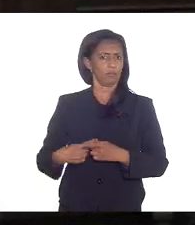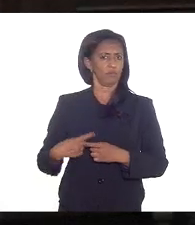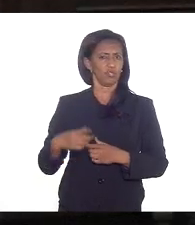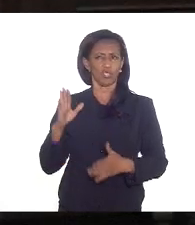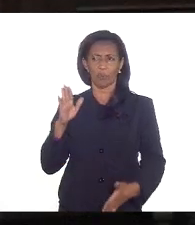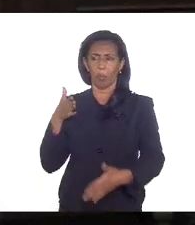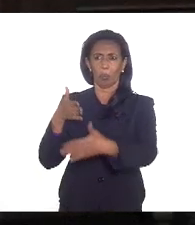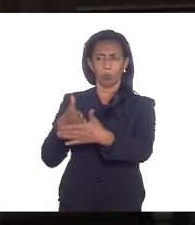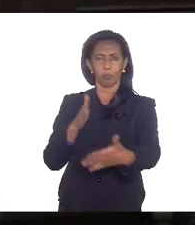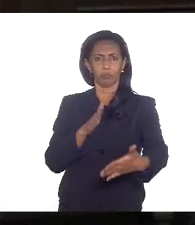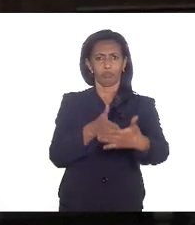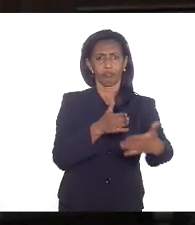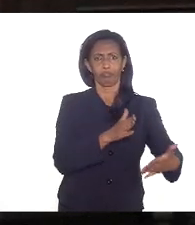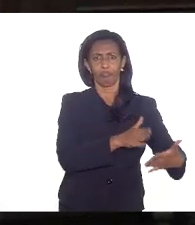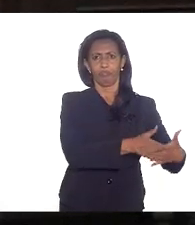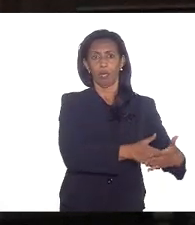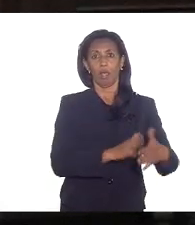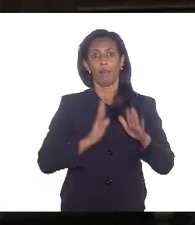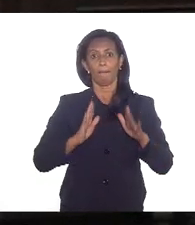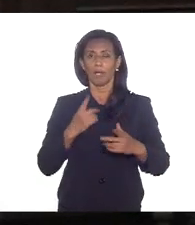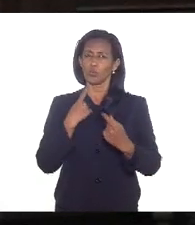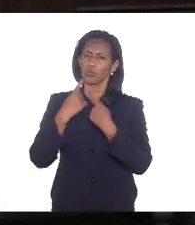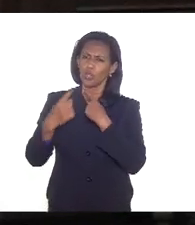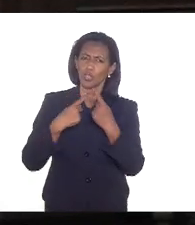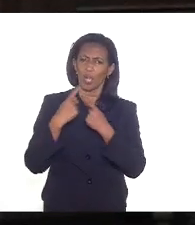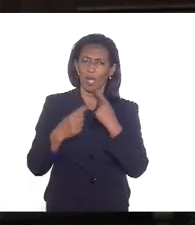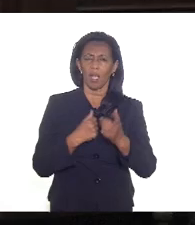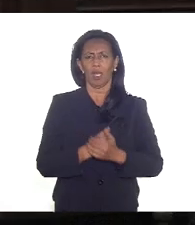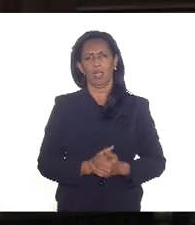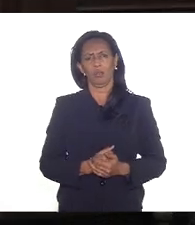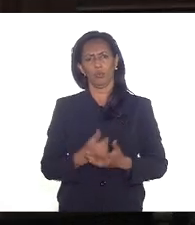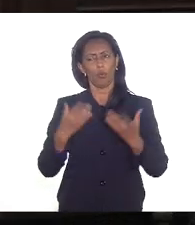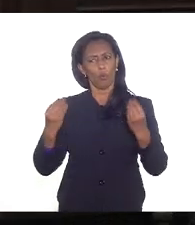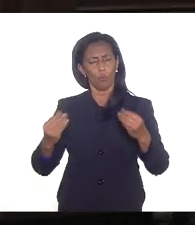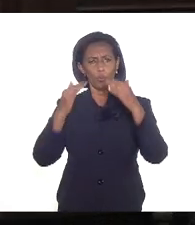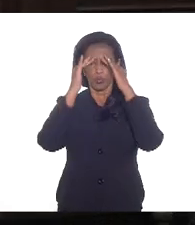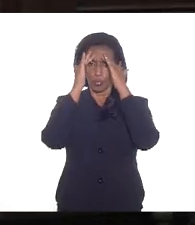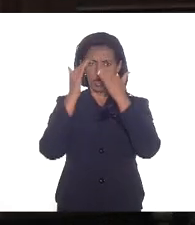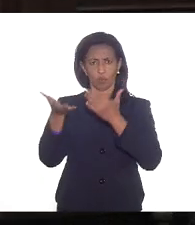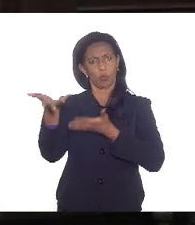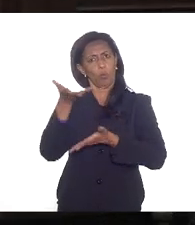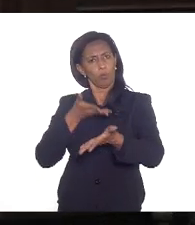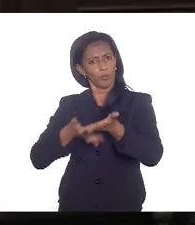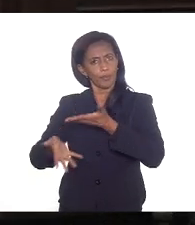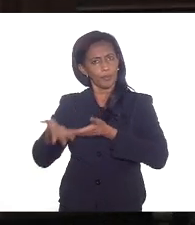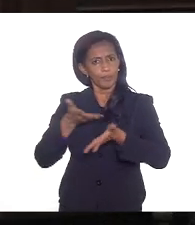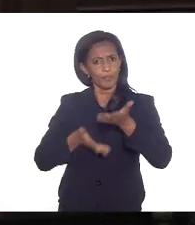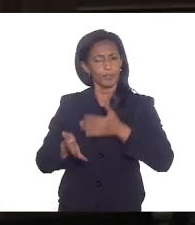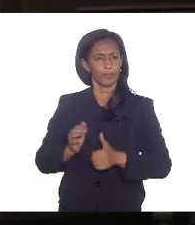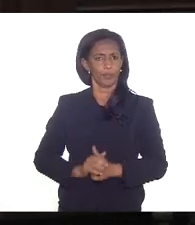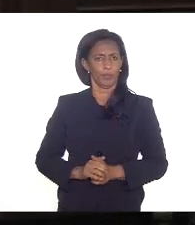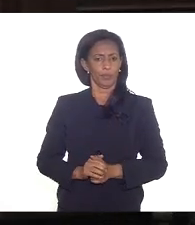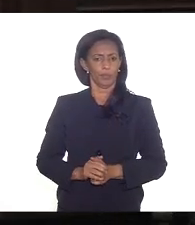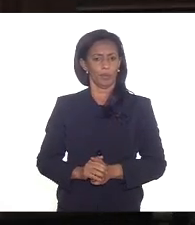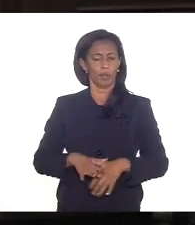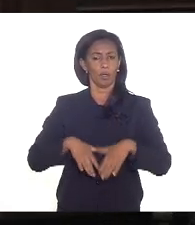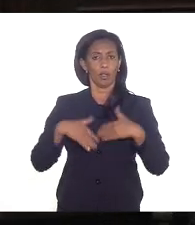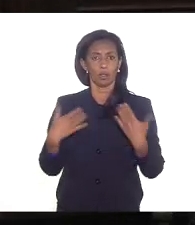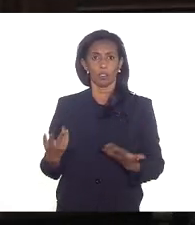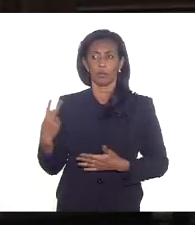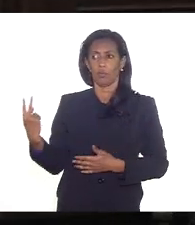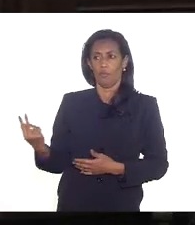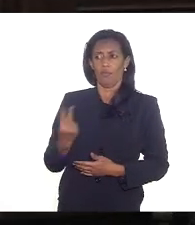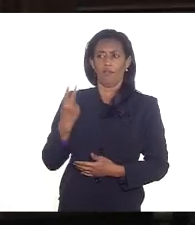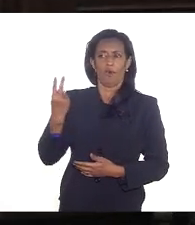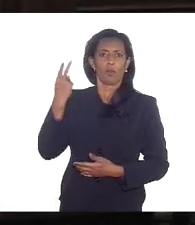muitas barreiras aqui no Parlamento mas com diálogo com muito respeito muito com dando